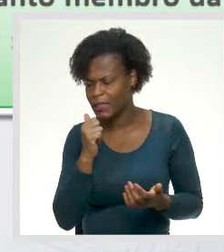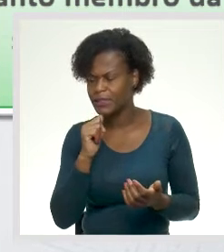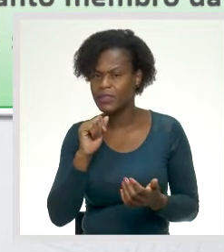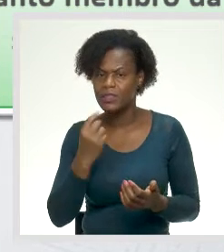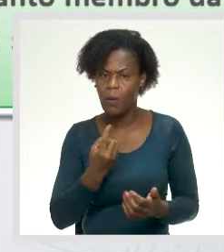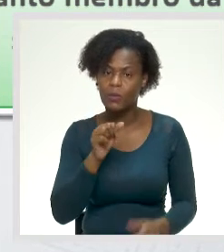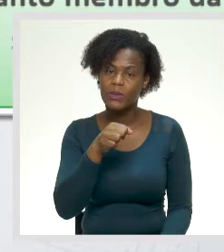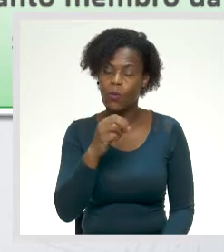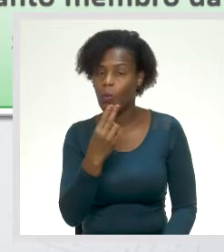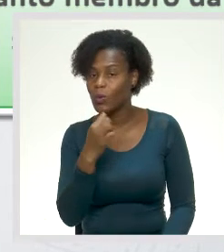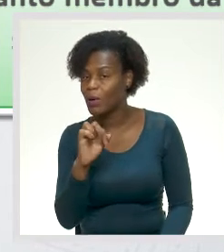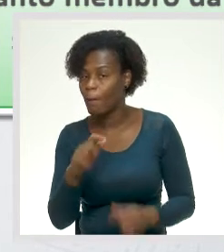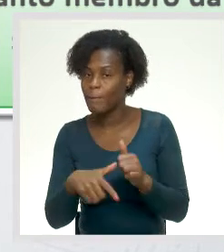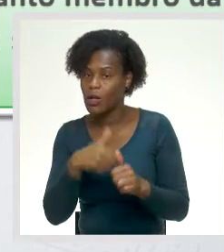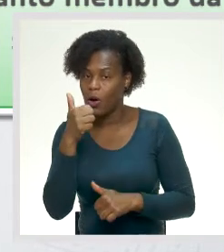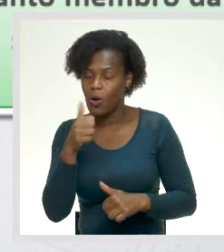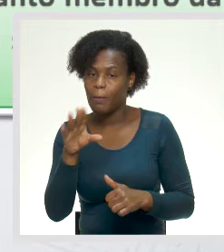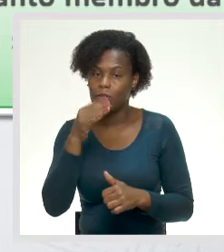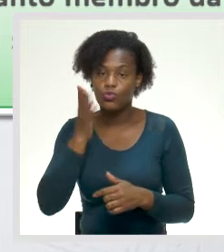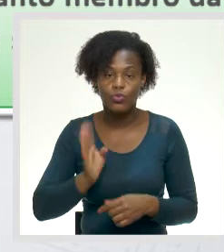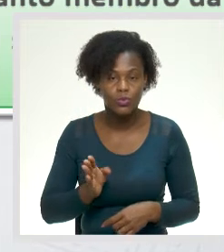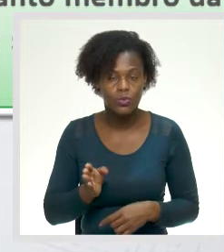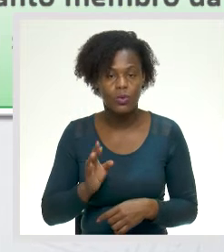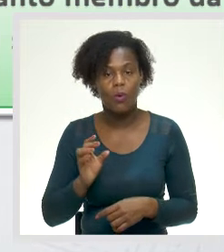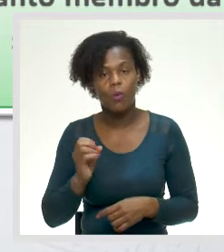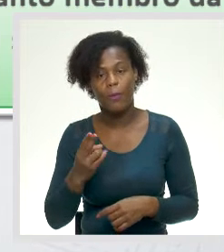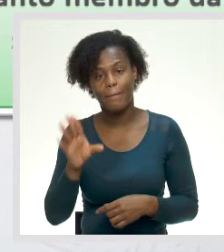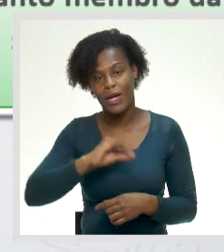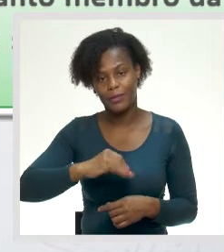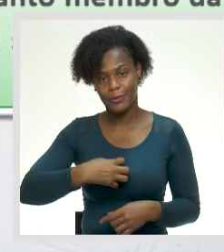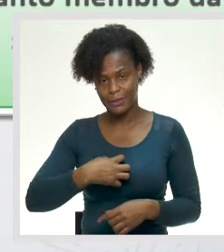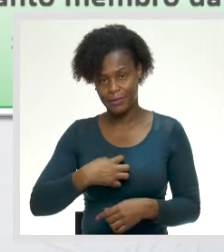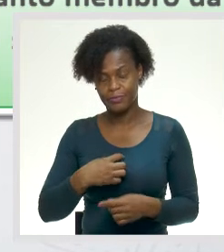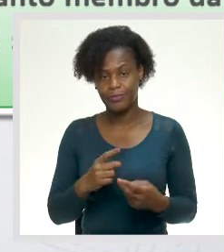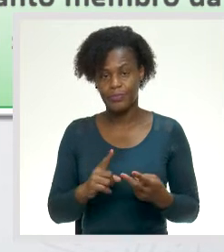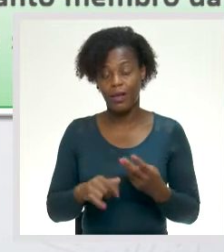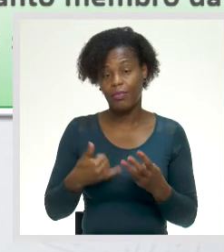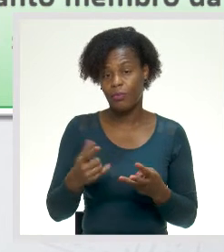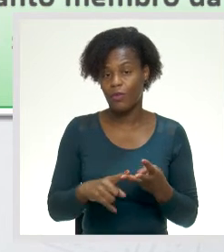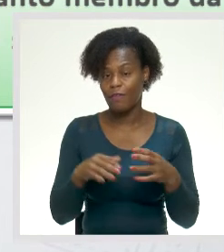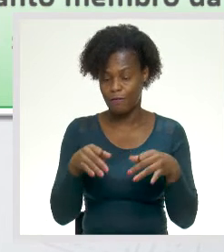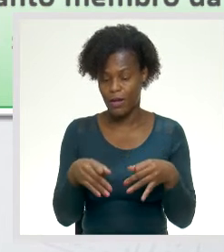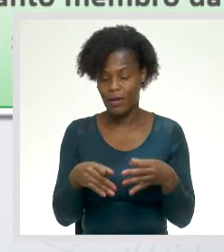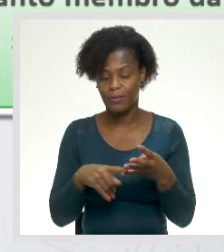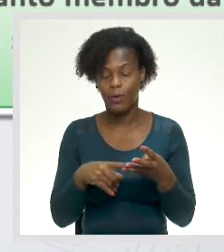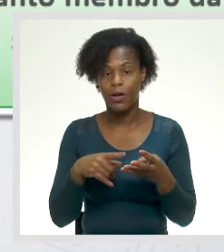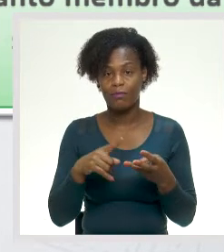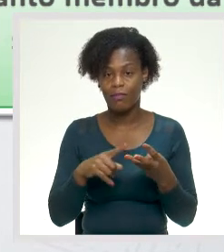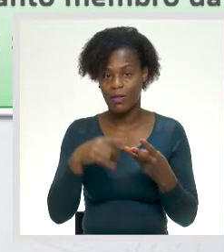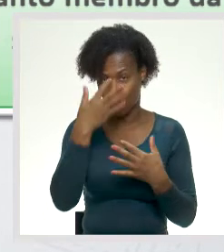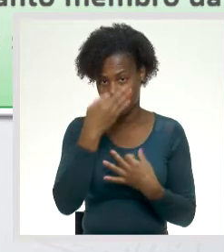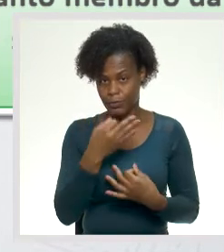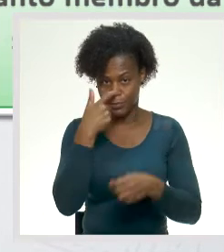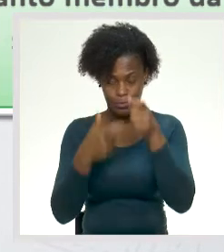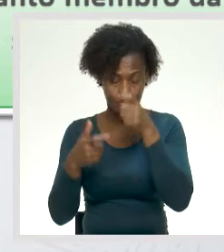ou não os melhores, os mais justos e os mais desejáveis. E, finalmente, o comportamento